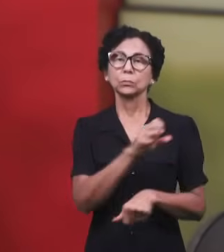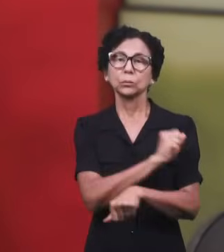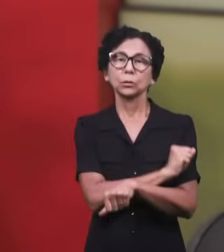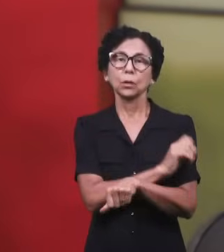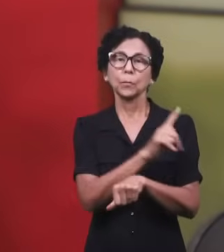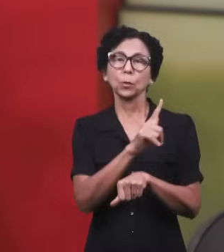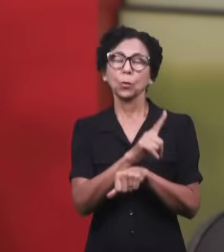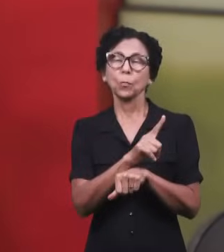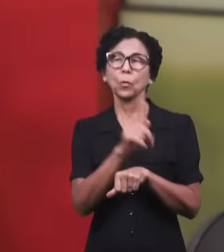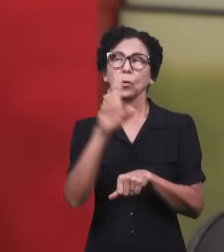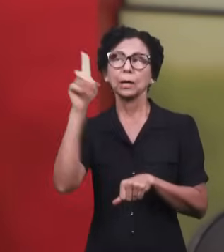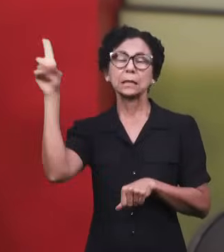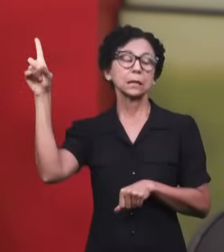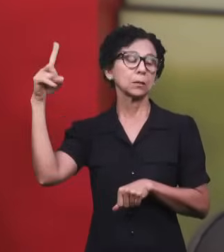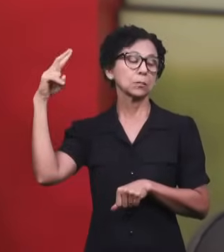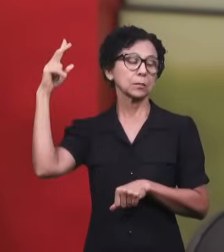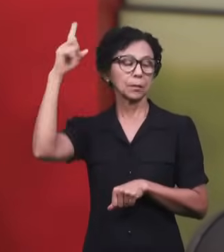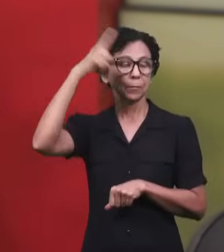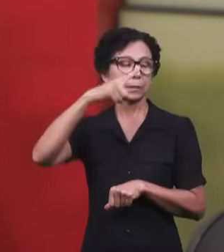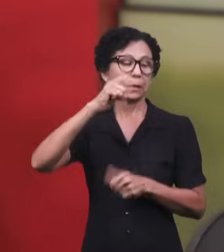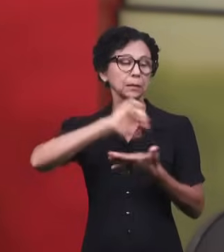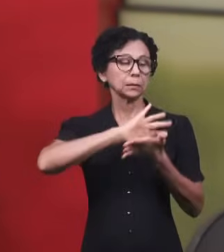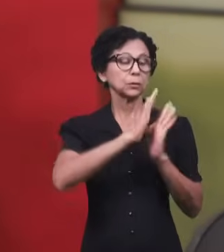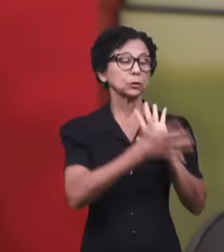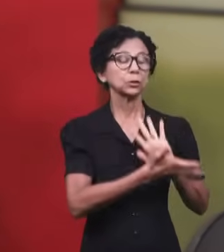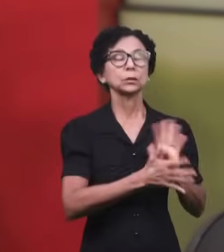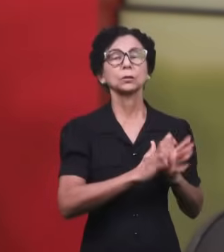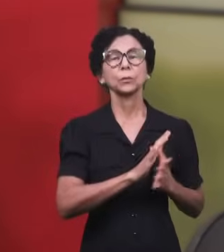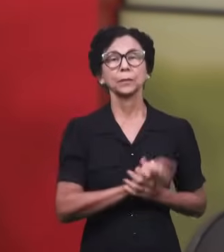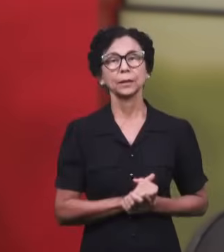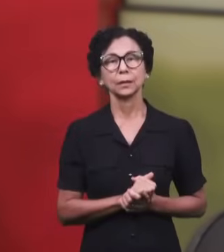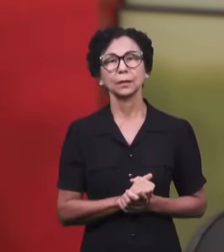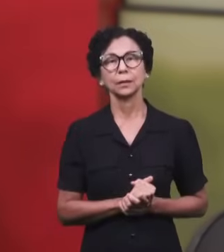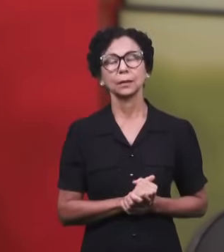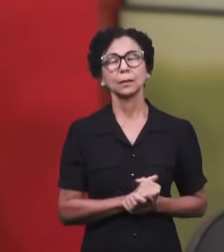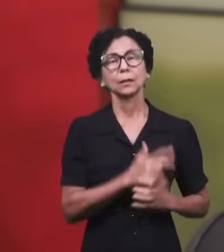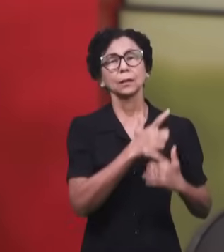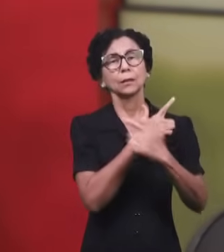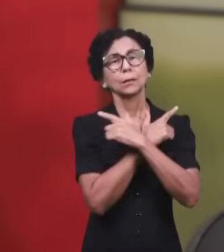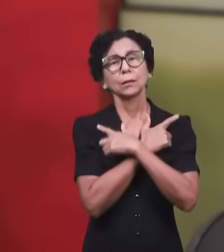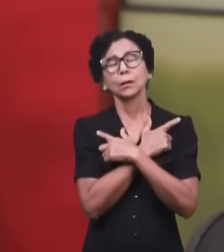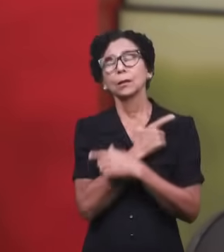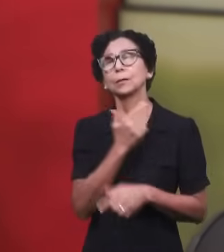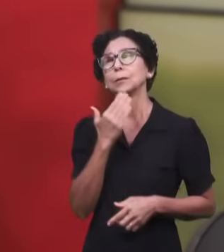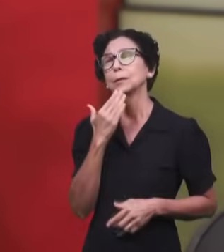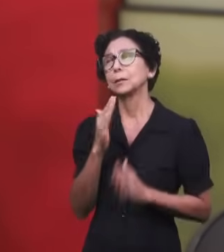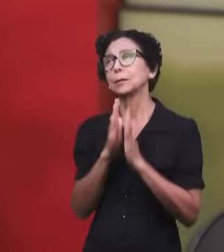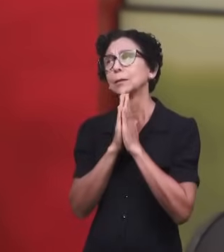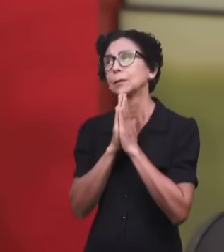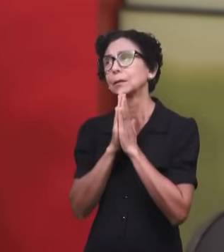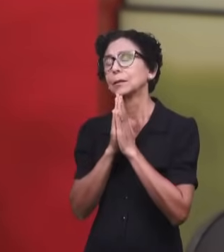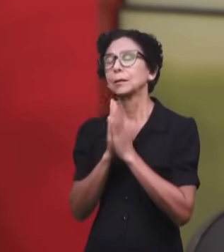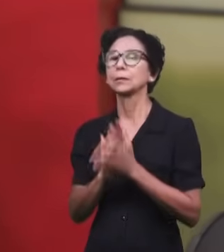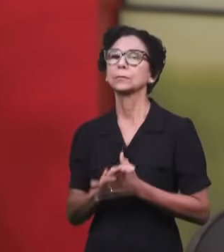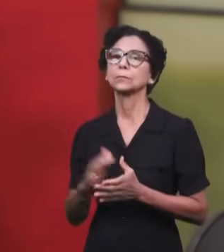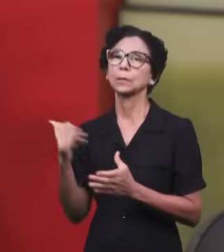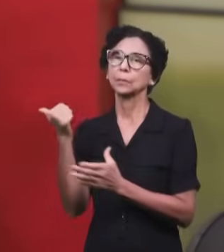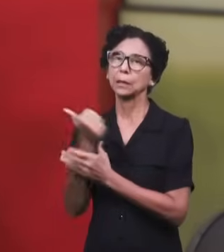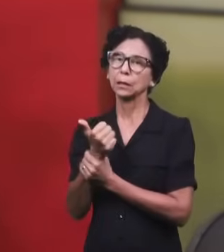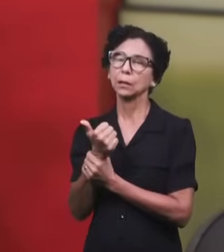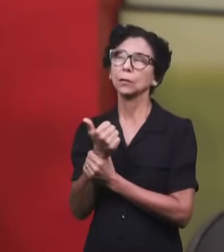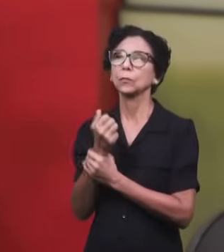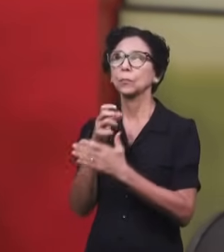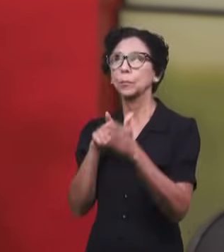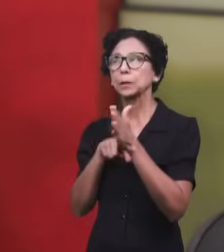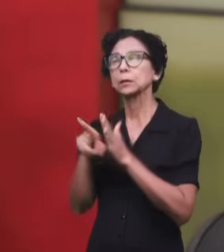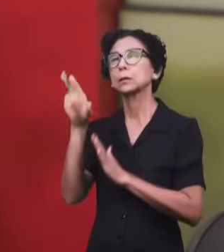um intercessor, quantos livramentos vêm? Então, fica uma reflexão para cada um de nós que estamos aqui